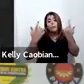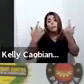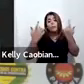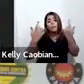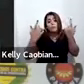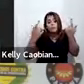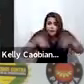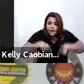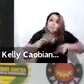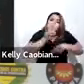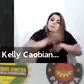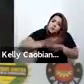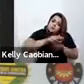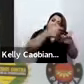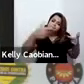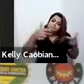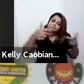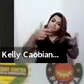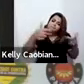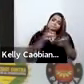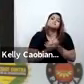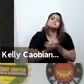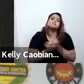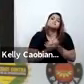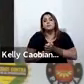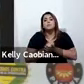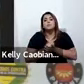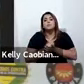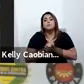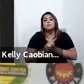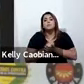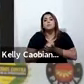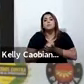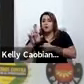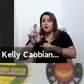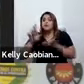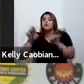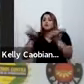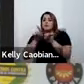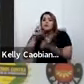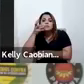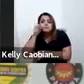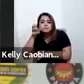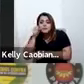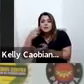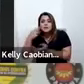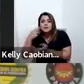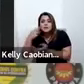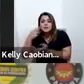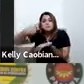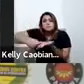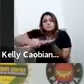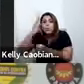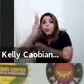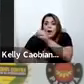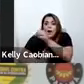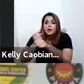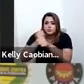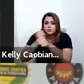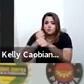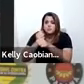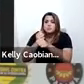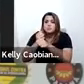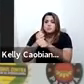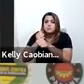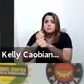da CLT. A PPR, que é super importante, gente, esse acordo é por 4 anos. Então, também já foi determinado